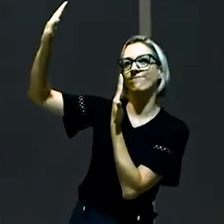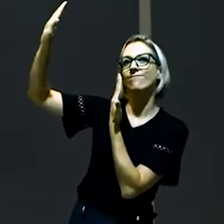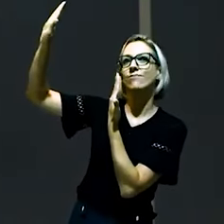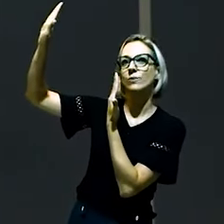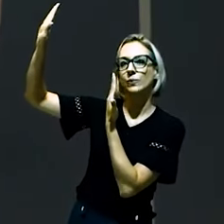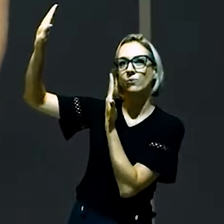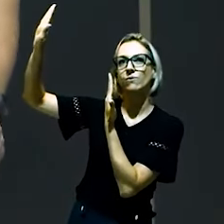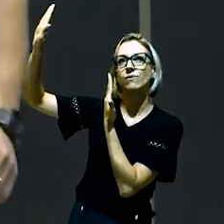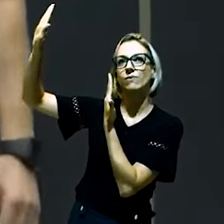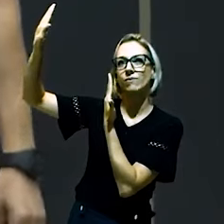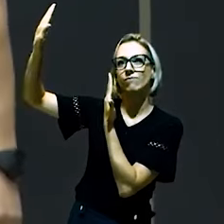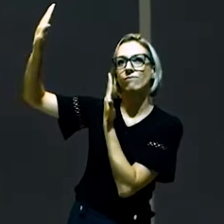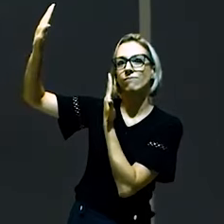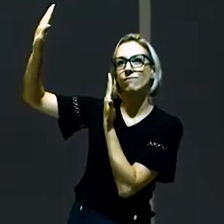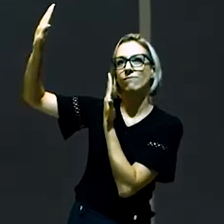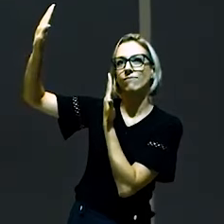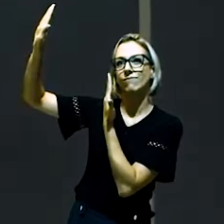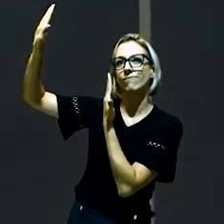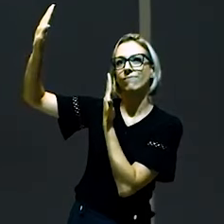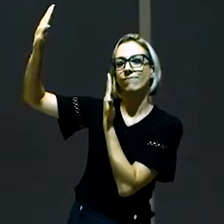Vai se distanciando.